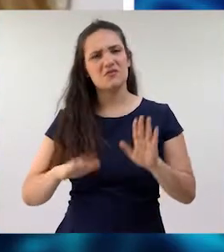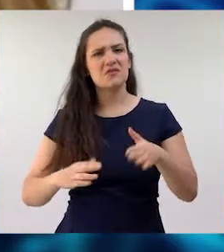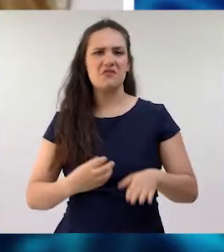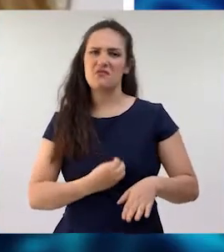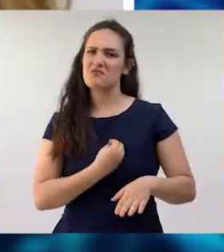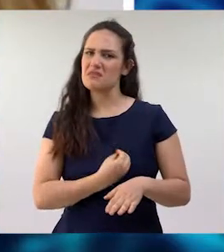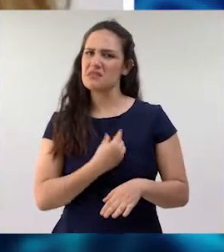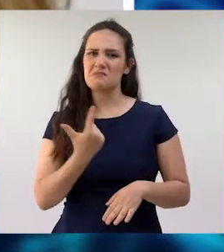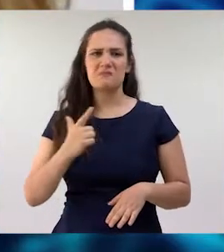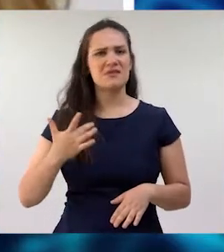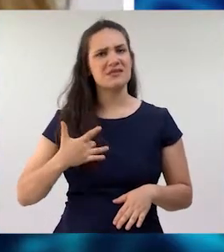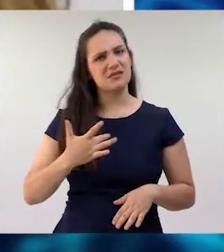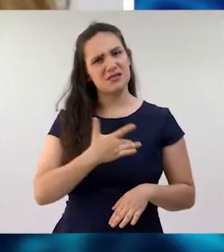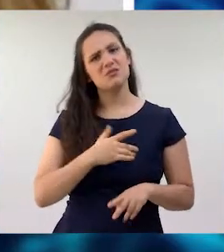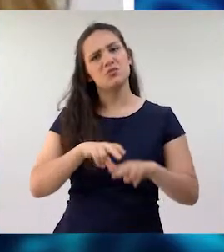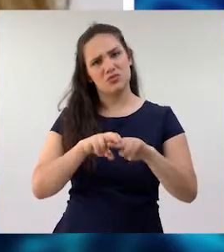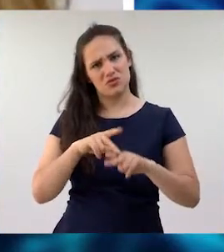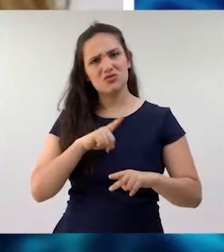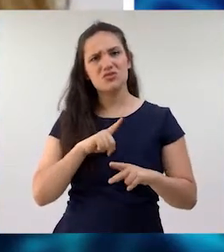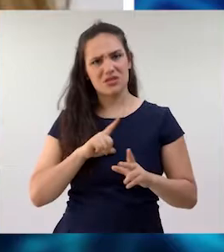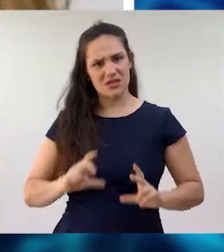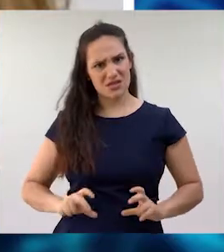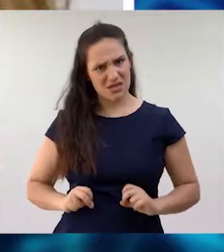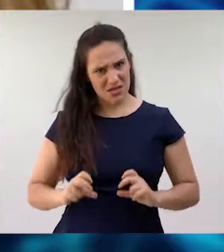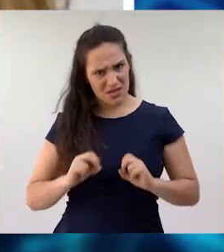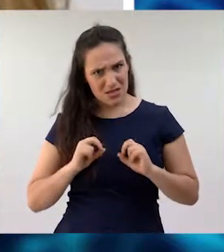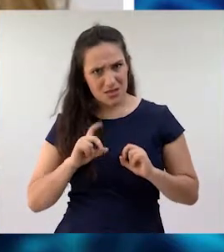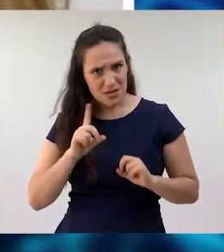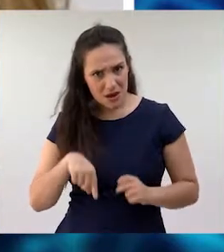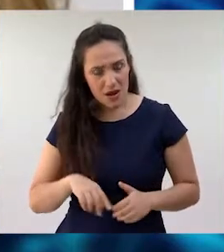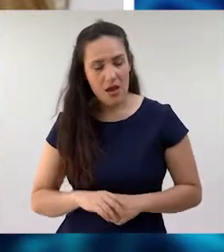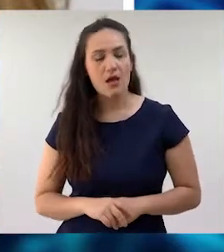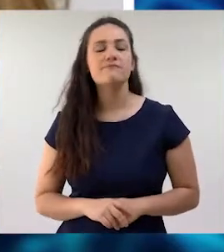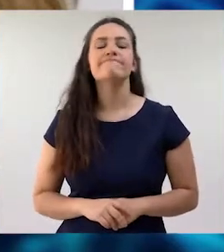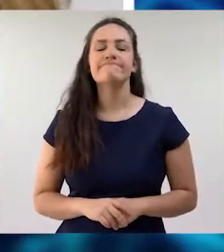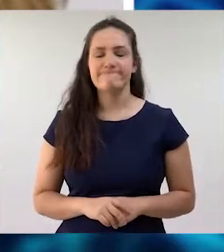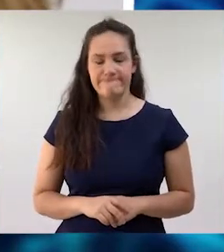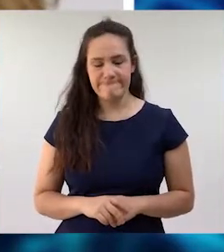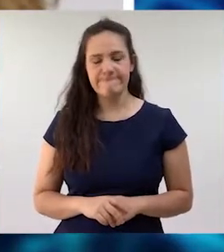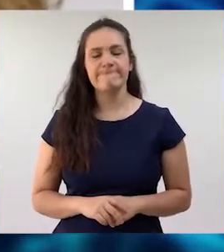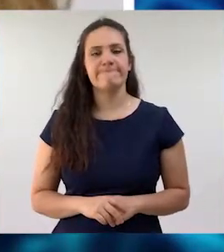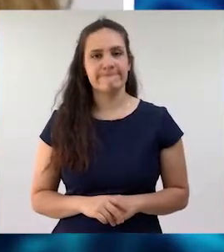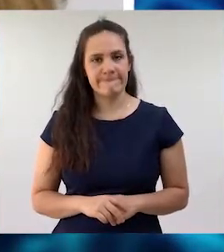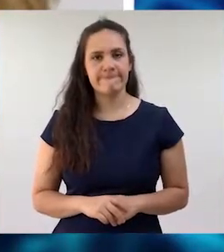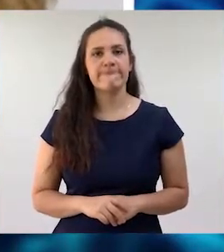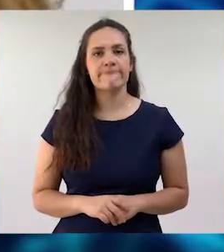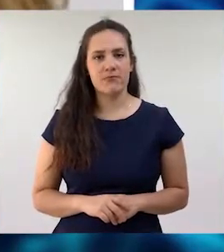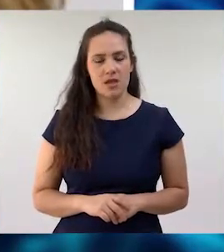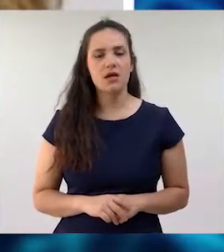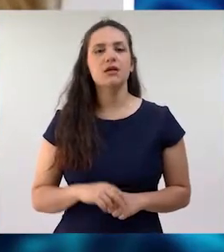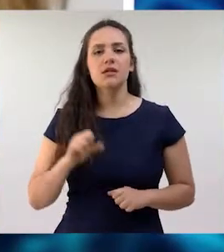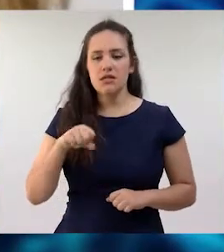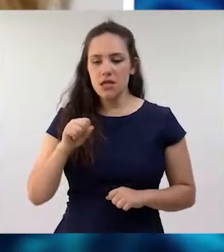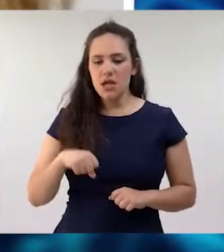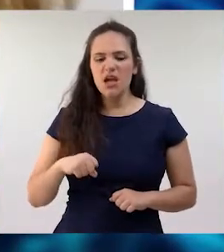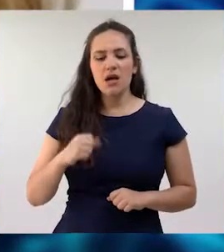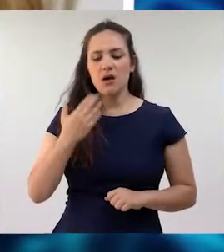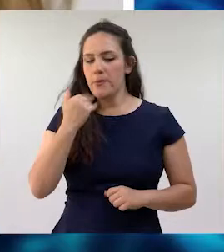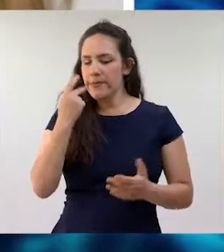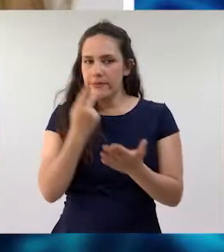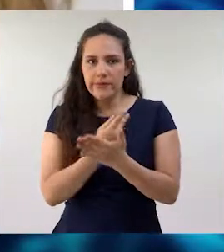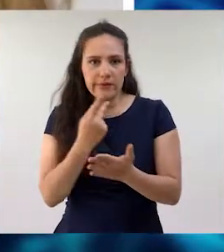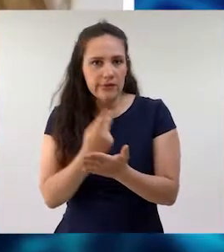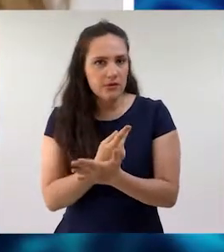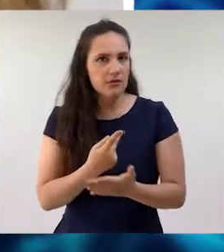hábitos de vida não saudáveis é o que está provocando isso? Sim, sim. Os hábitos